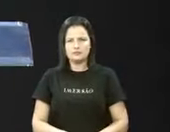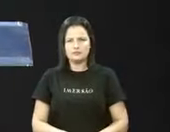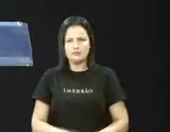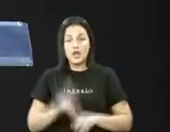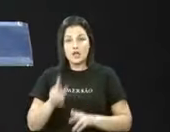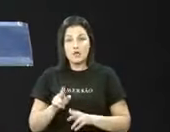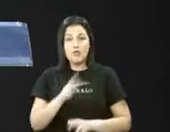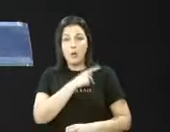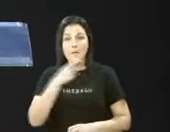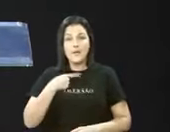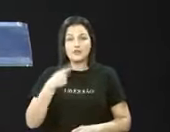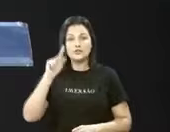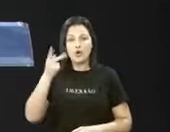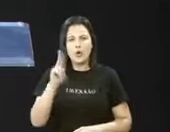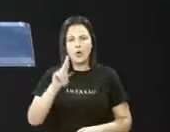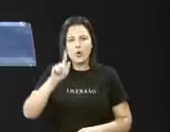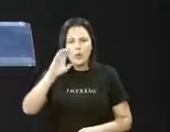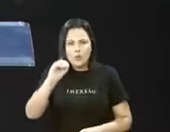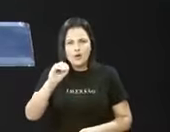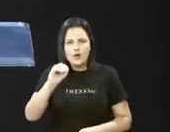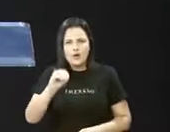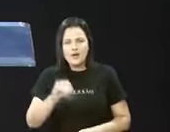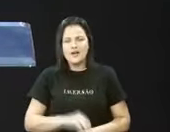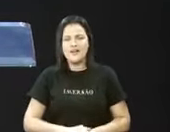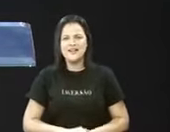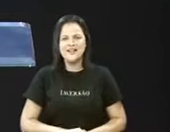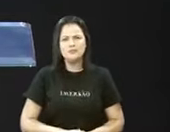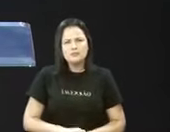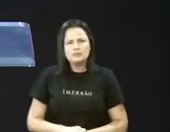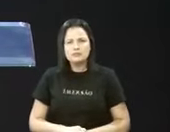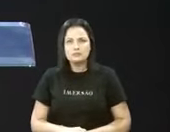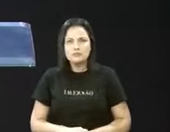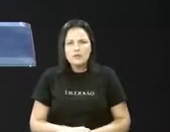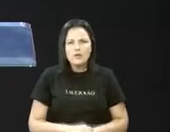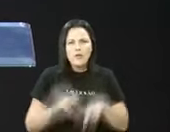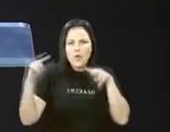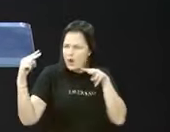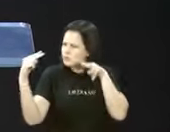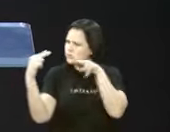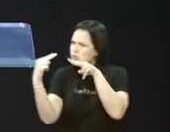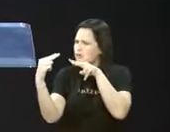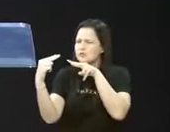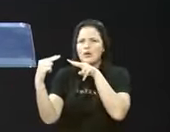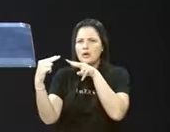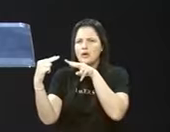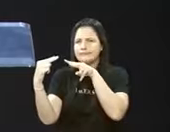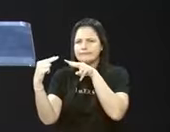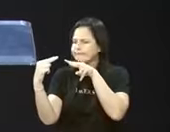Hugo quando está no manto. Não olha devagar não, olha rápido para dar um susto mesmo. Olha nos olhos dessa pessoa e fala para ela: não